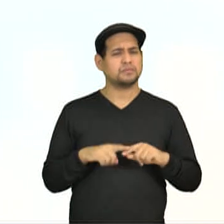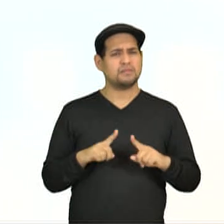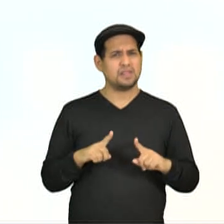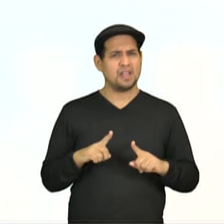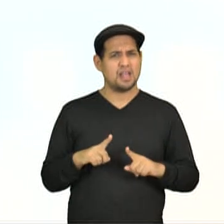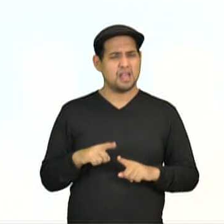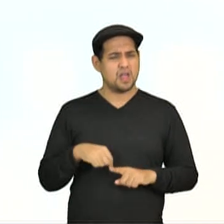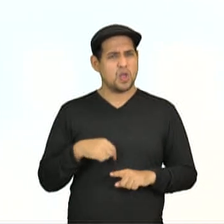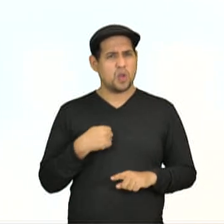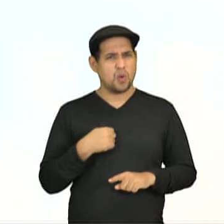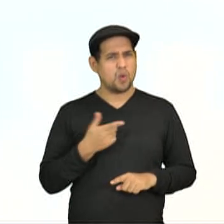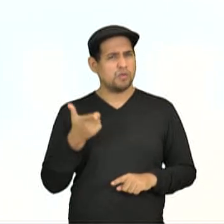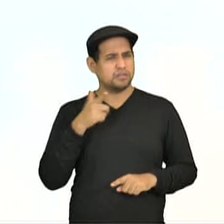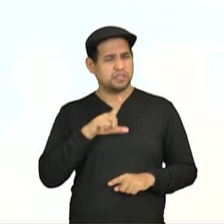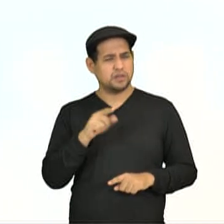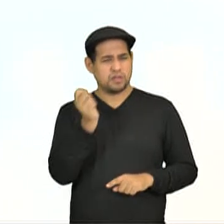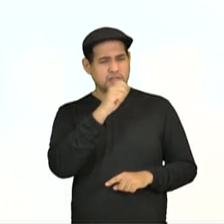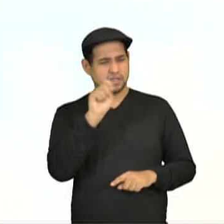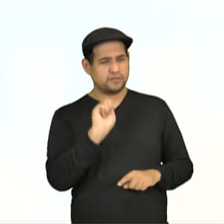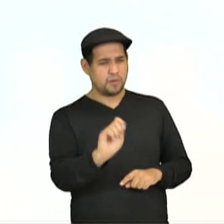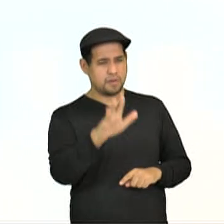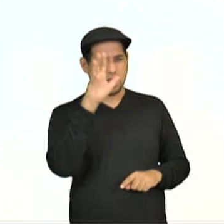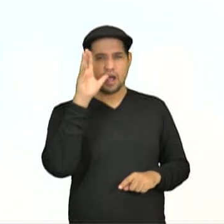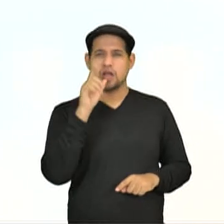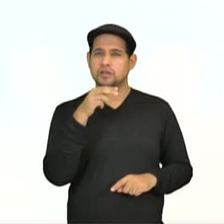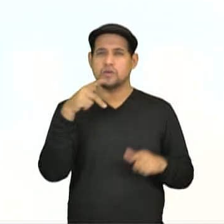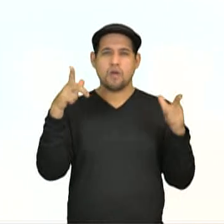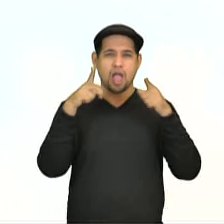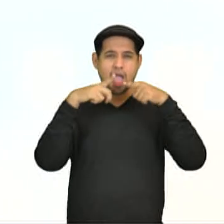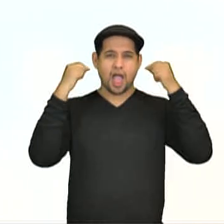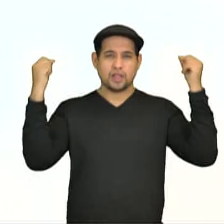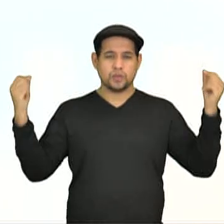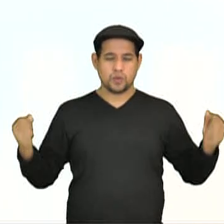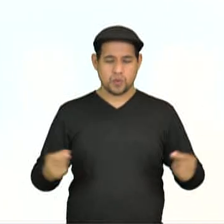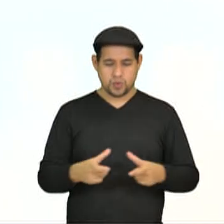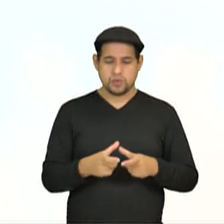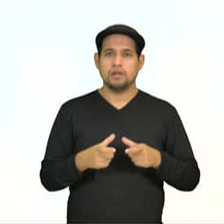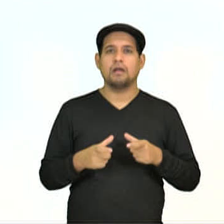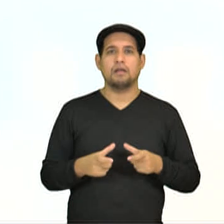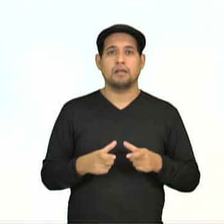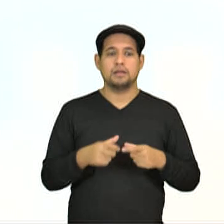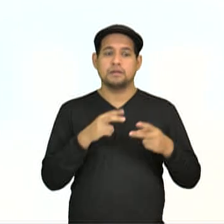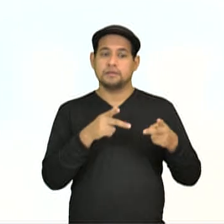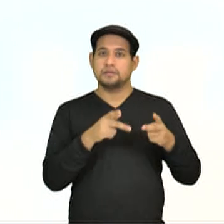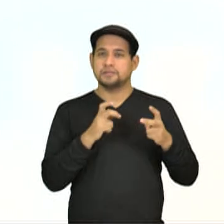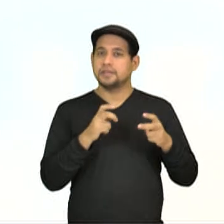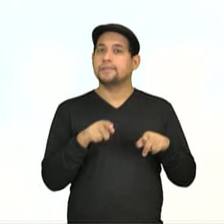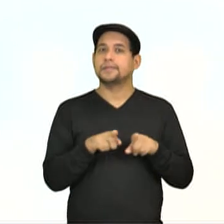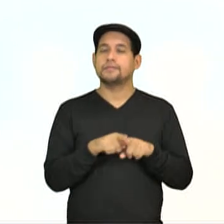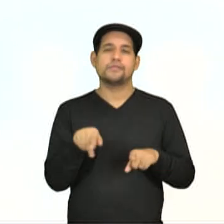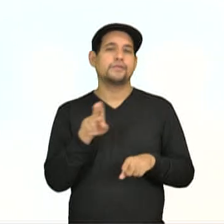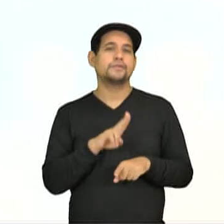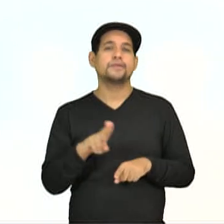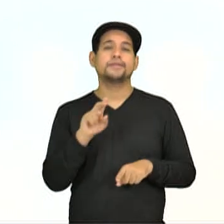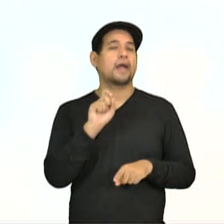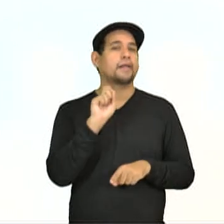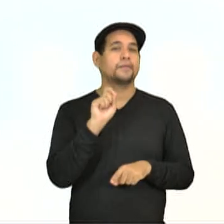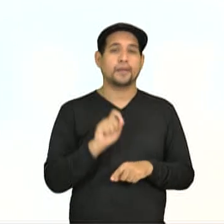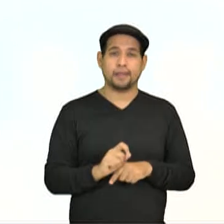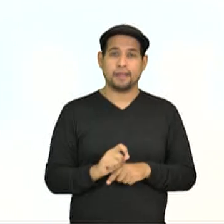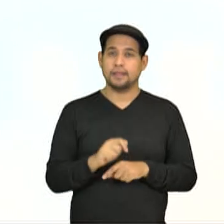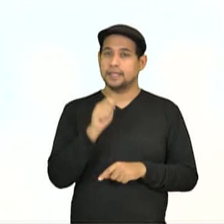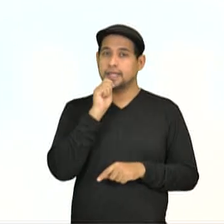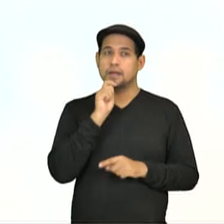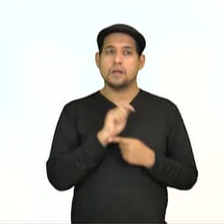será que conseguireis transformar-vos num minúsculo ratinho? Percebam que as reticências foram usadas para indicar que o